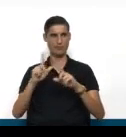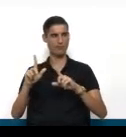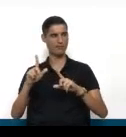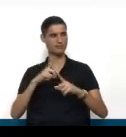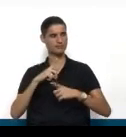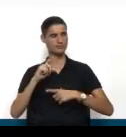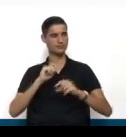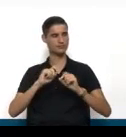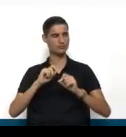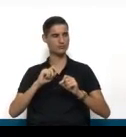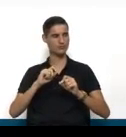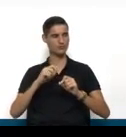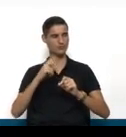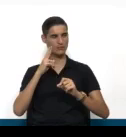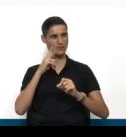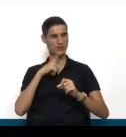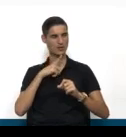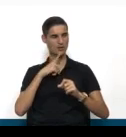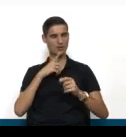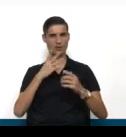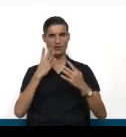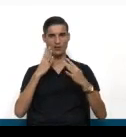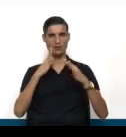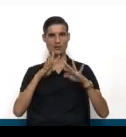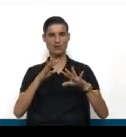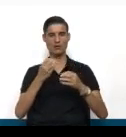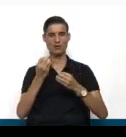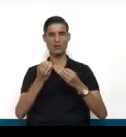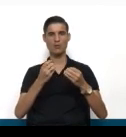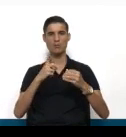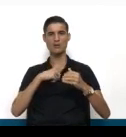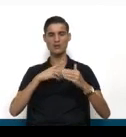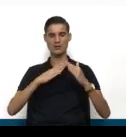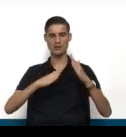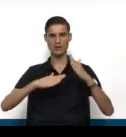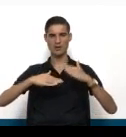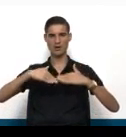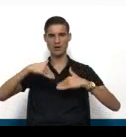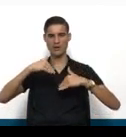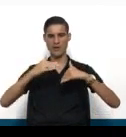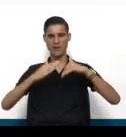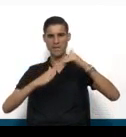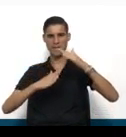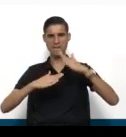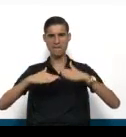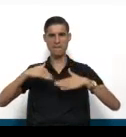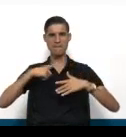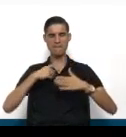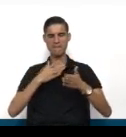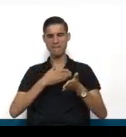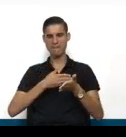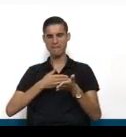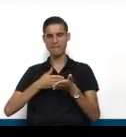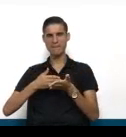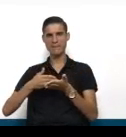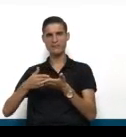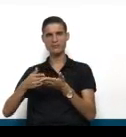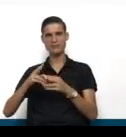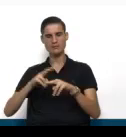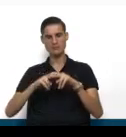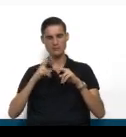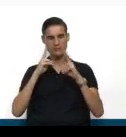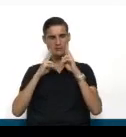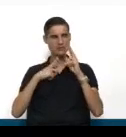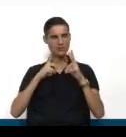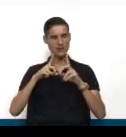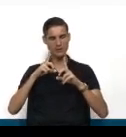Ou seja, aqui nós podemos observar como que ela vai se movimentando com a passagem do tempo. Tá? Então, essa